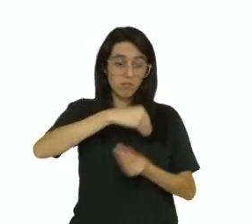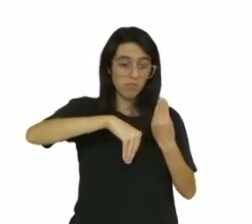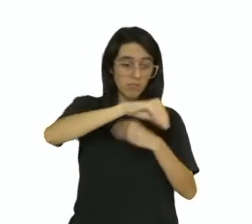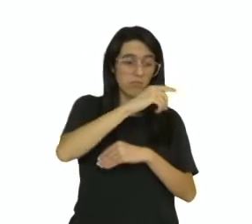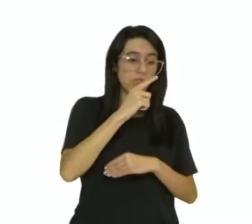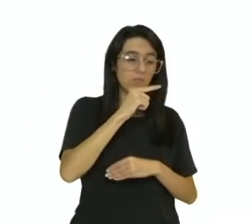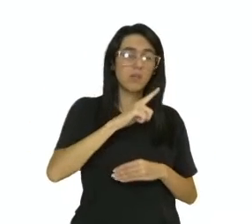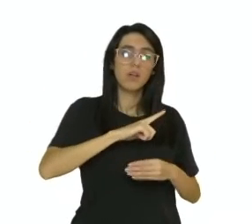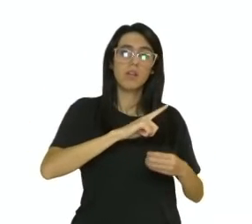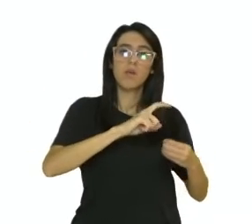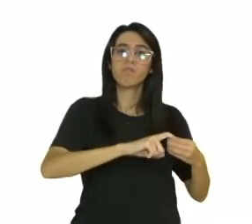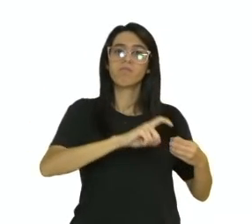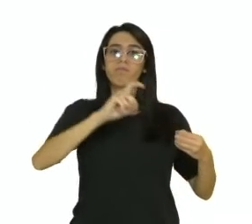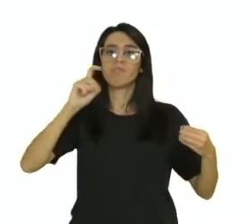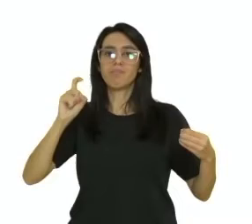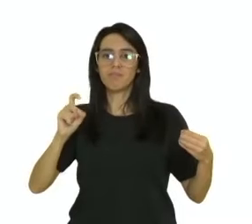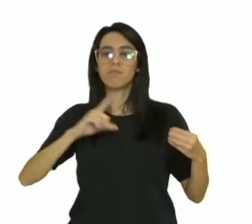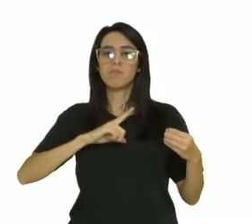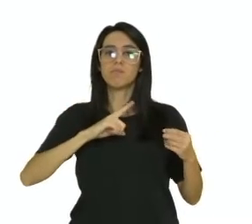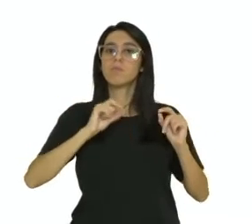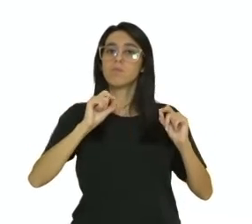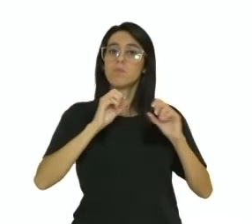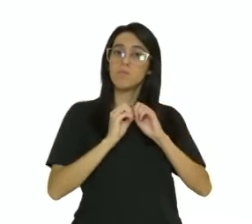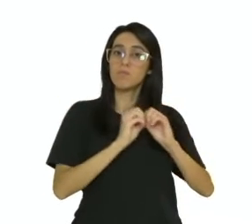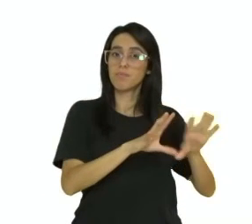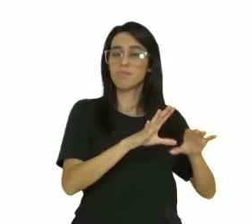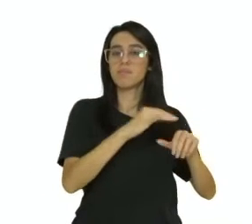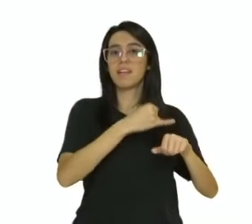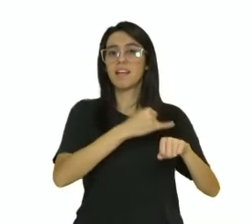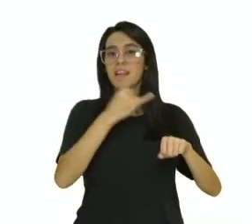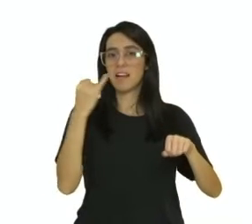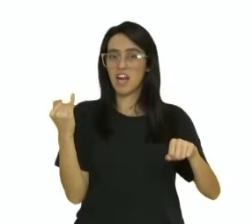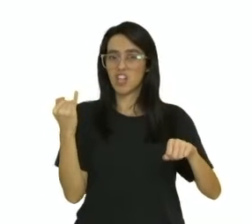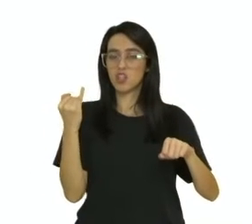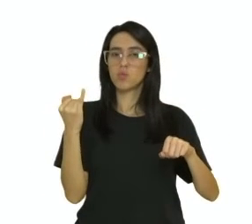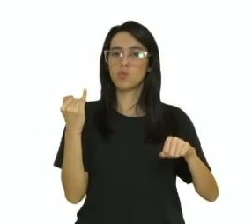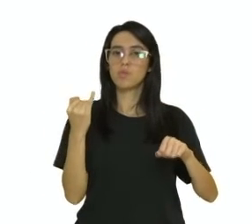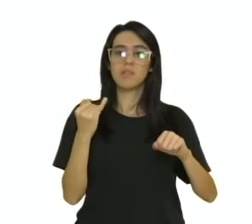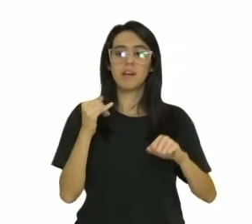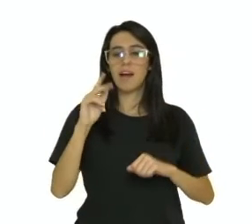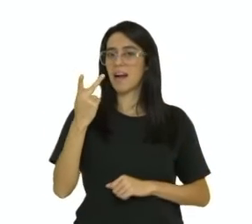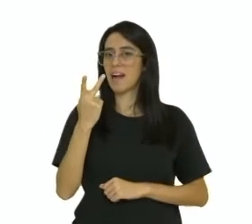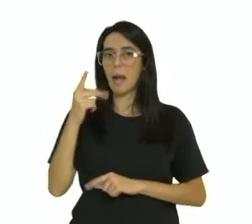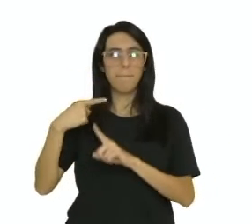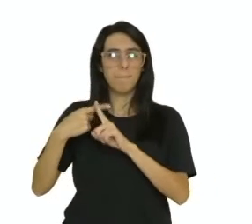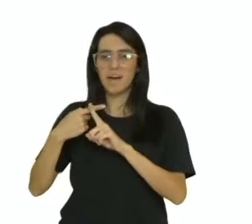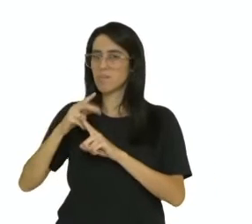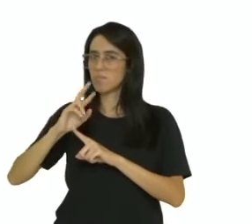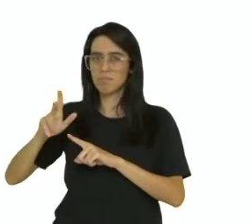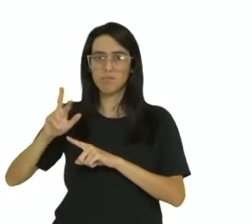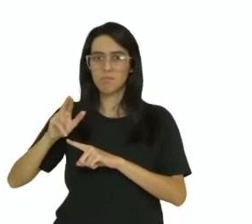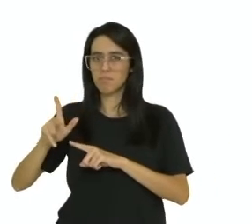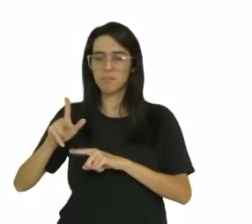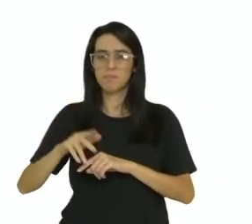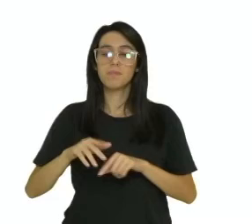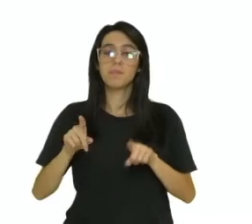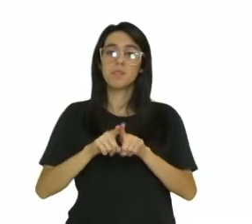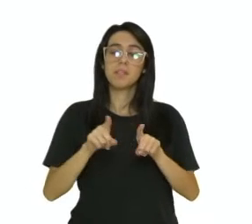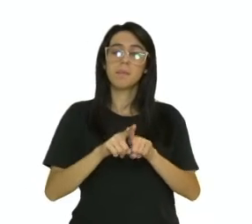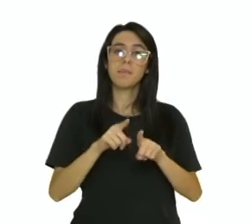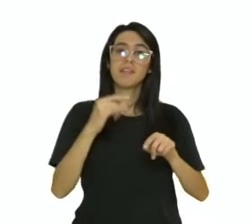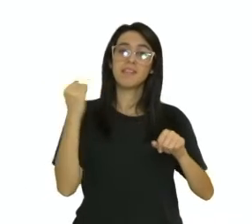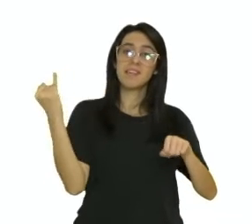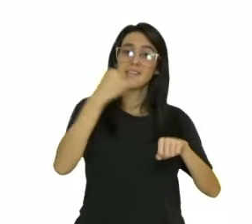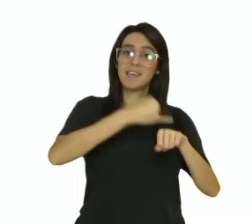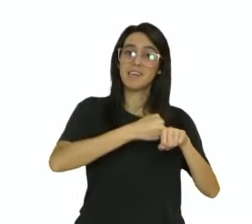sofre dissociação, liberando ao menos um cátion diferente de H+, e um ânion diferente de OH-. São formados a